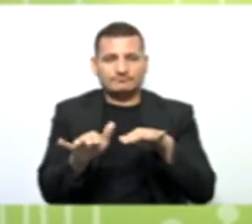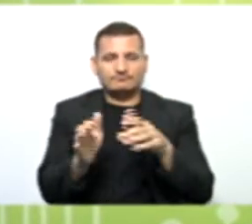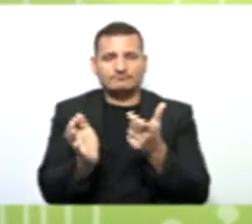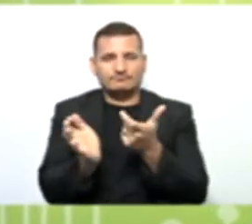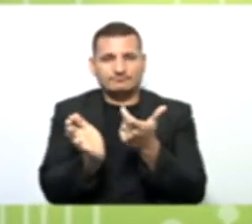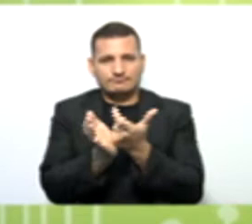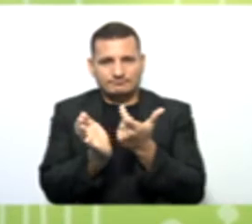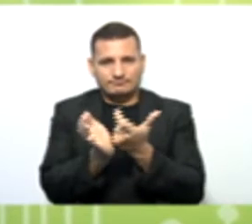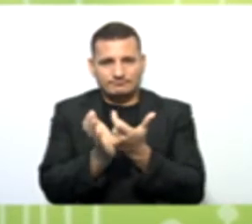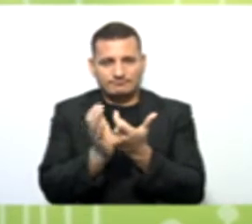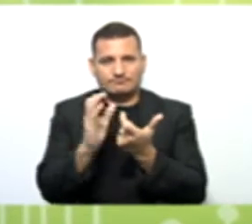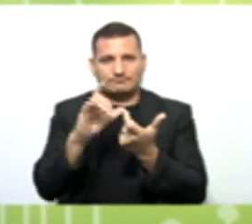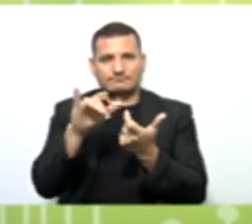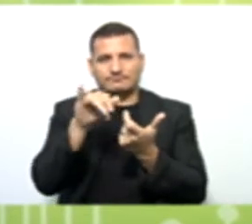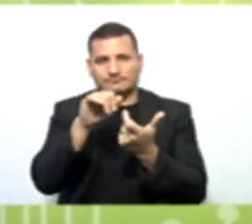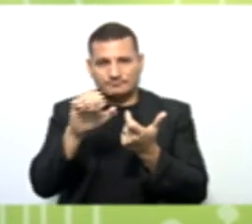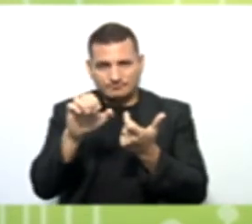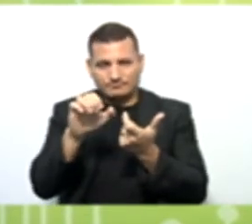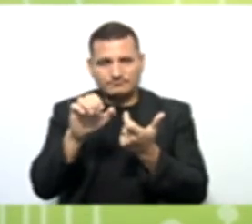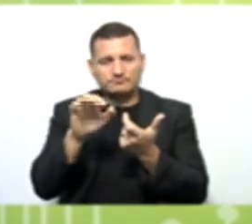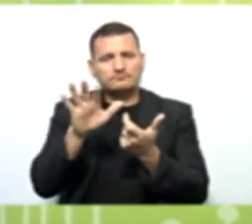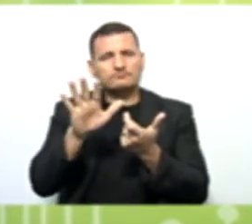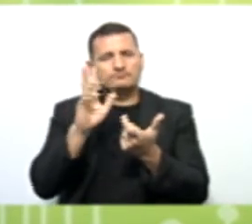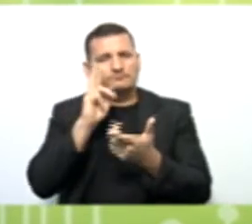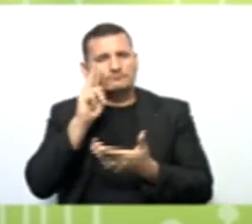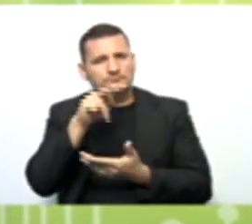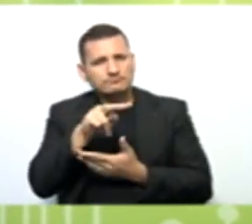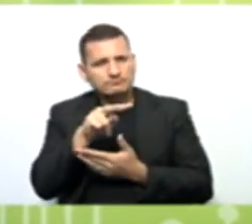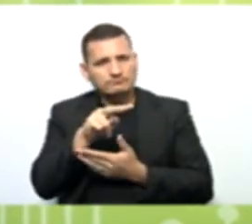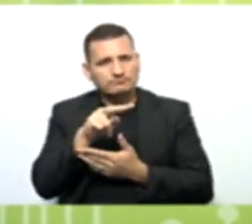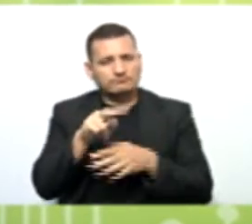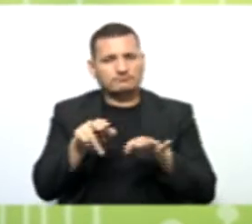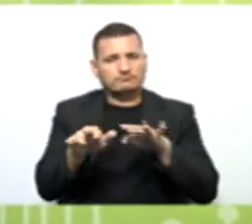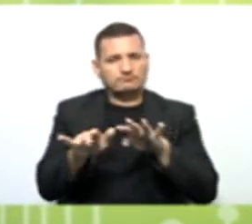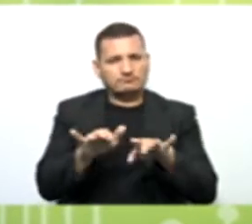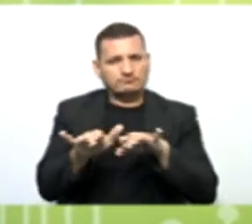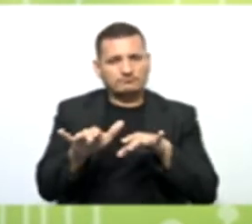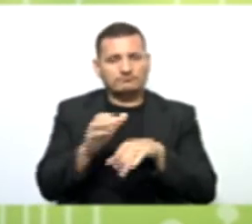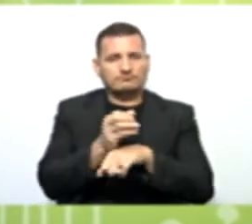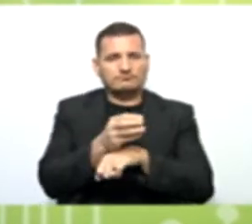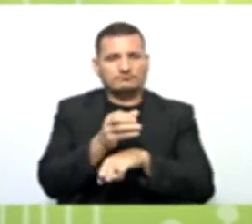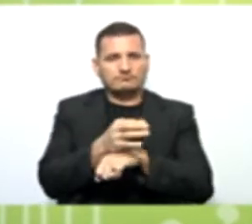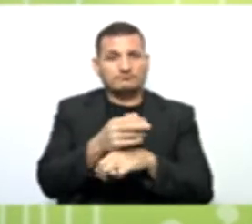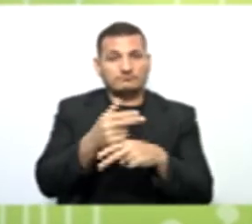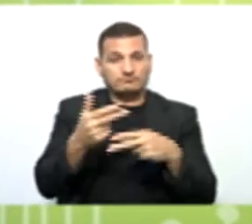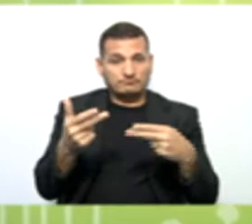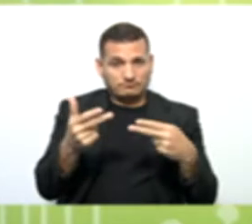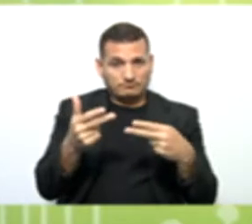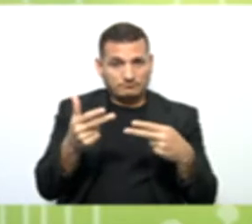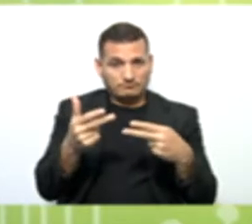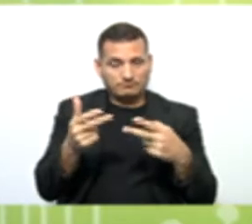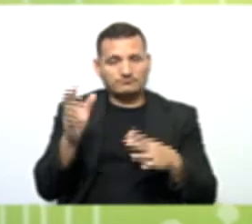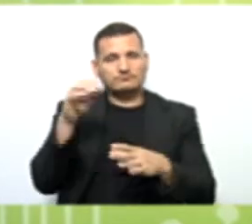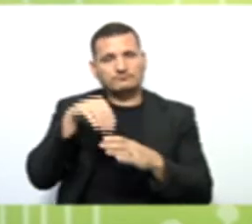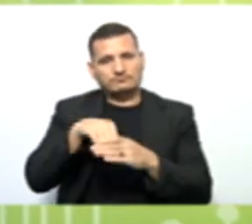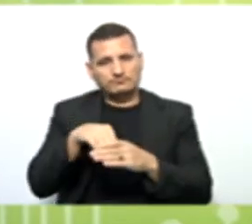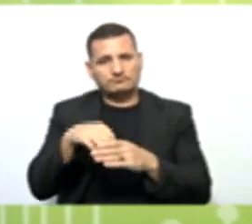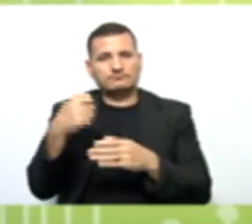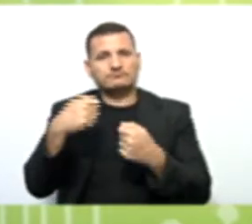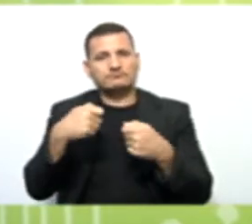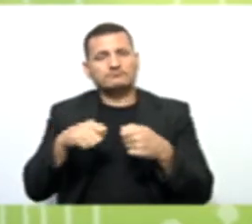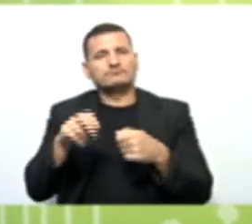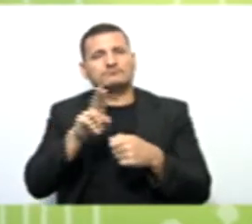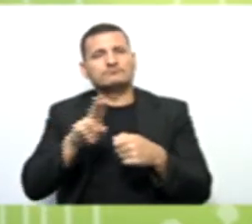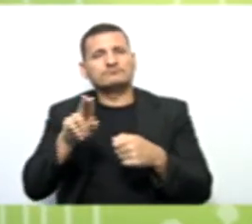vimos que para trabalhar com a programação orientada a objetos na nossa programação, nós precisamos utilizar